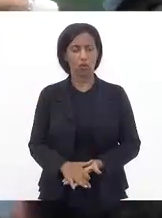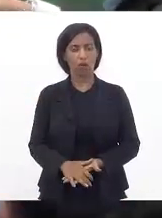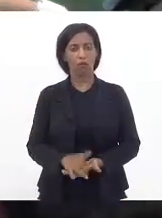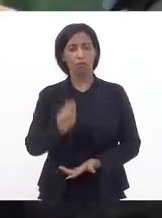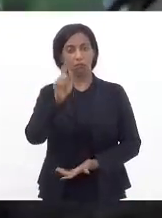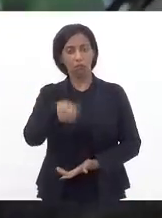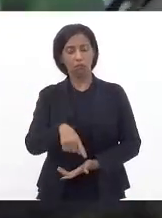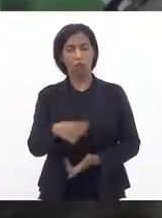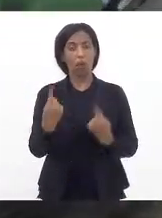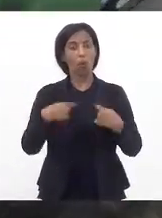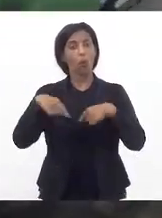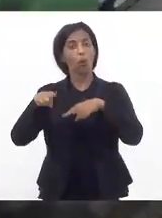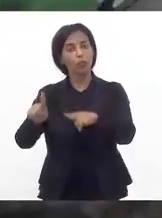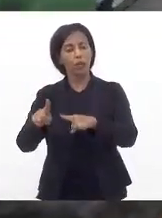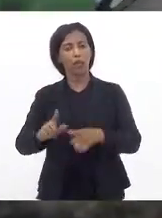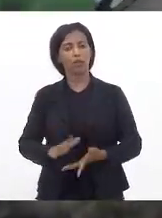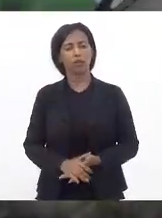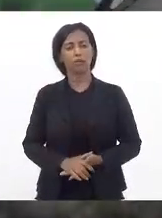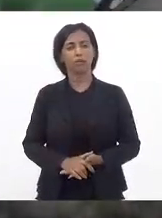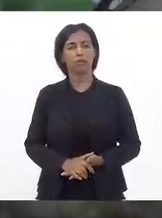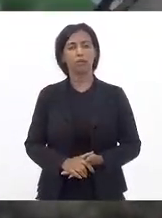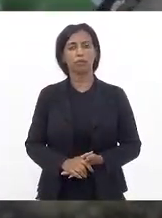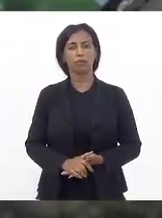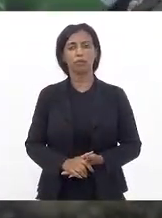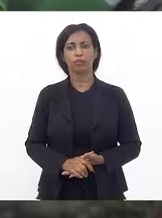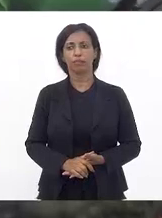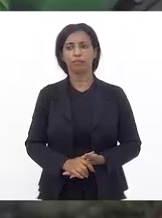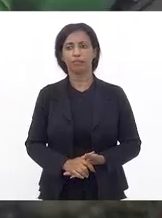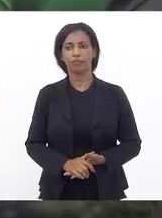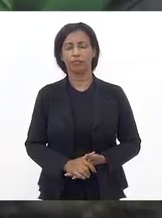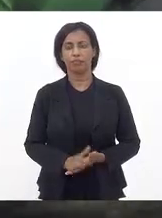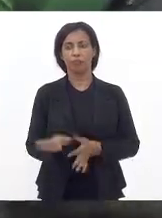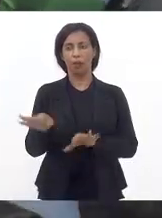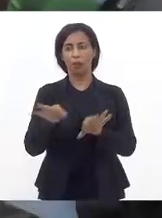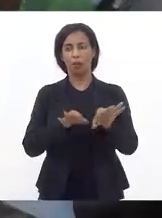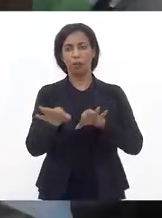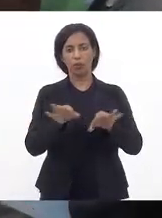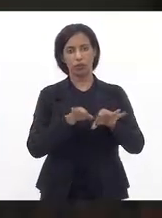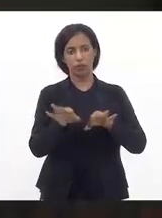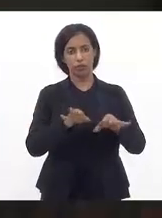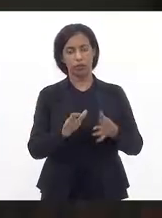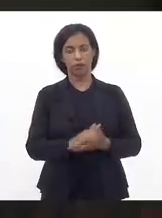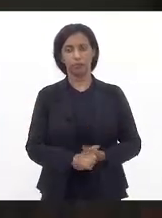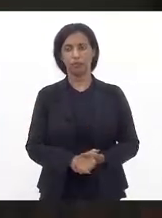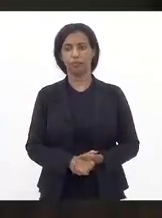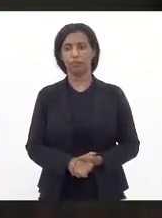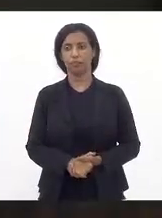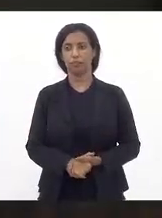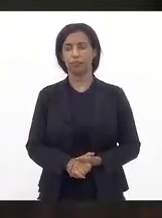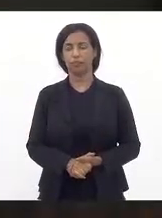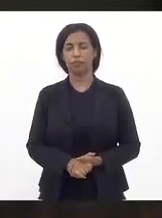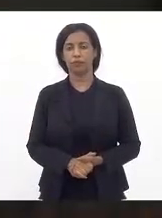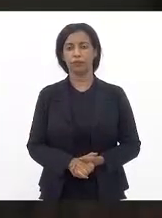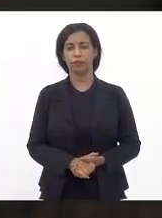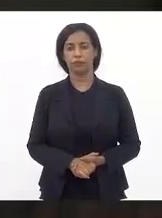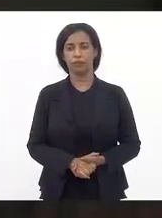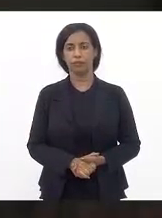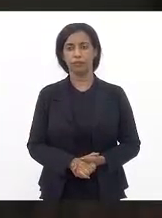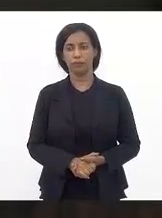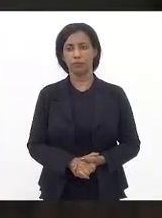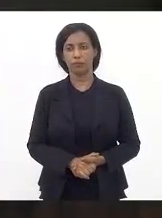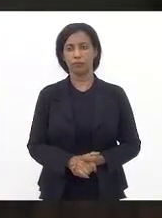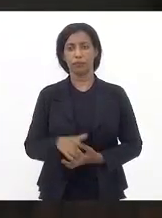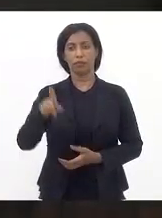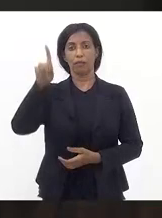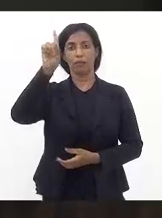é contrário a voto contrário ao projeto a foto de emergência senhora Presidente